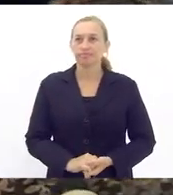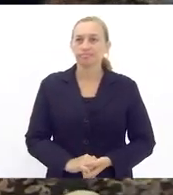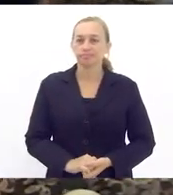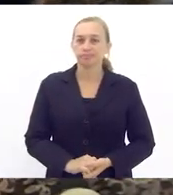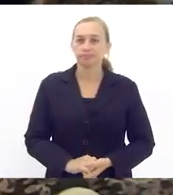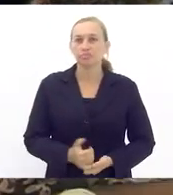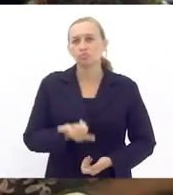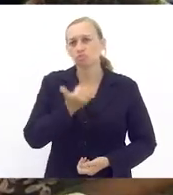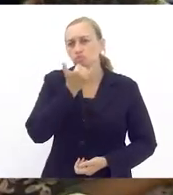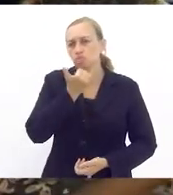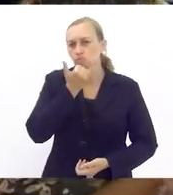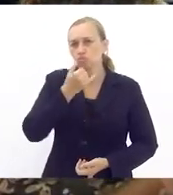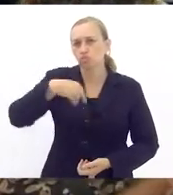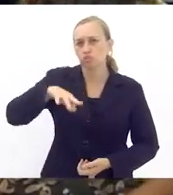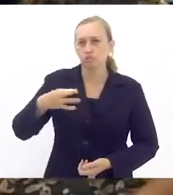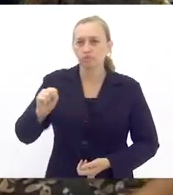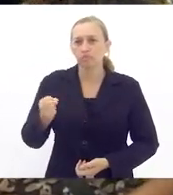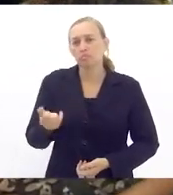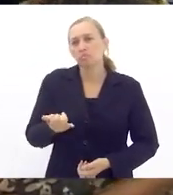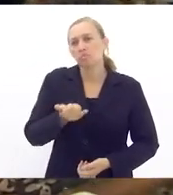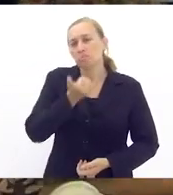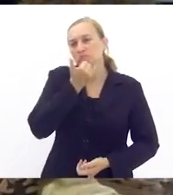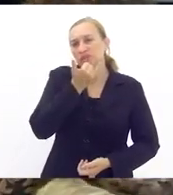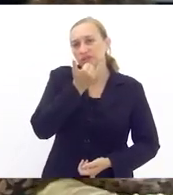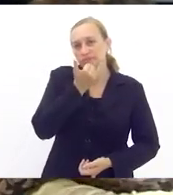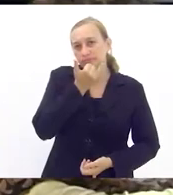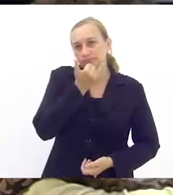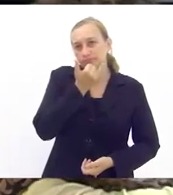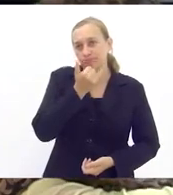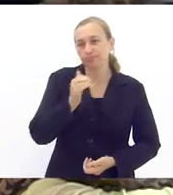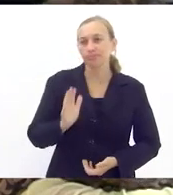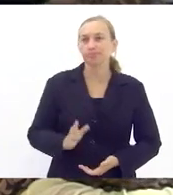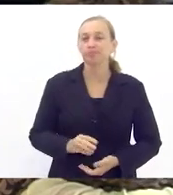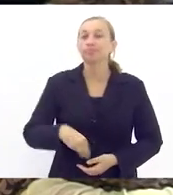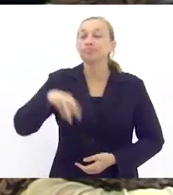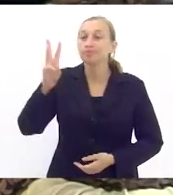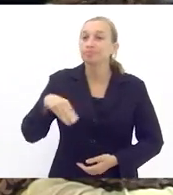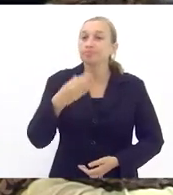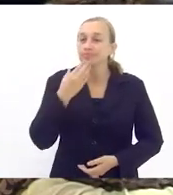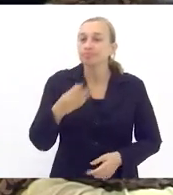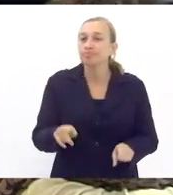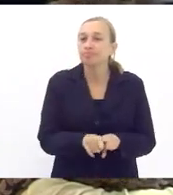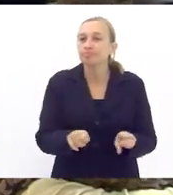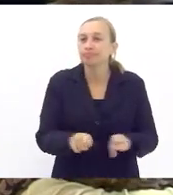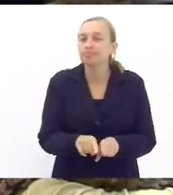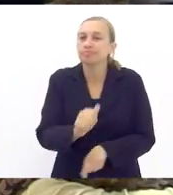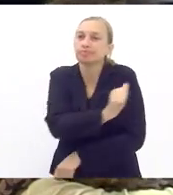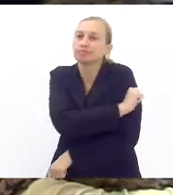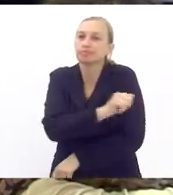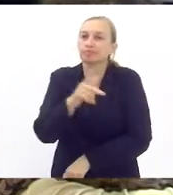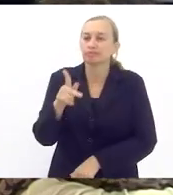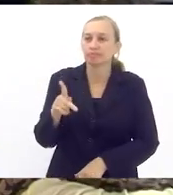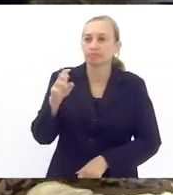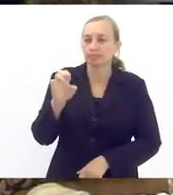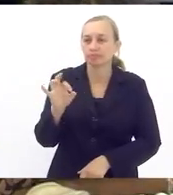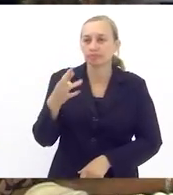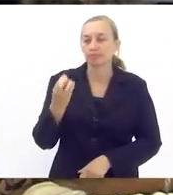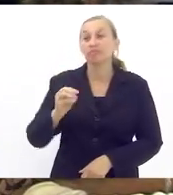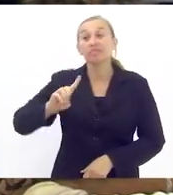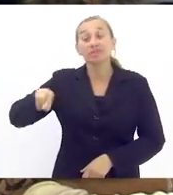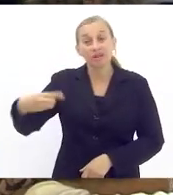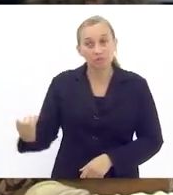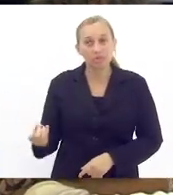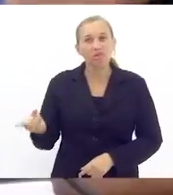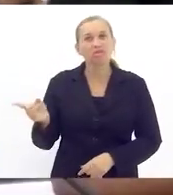Desculpa Marcos perdão tá quem pediu também foi o aluno Pedro ele pediu depois que a gente